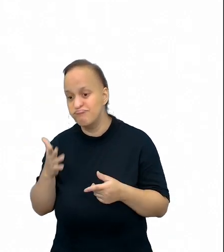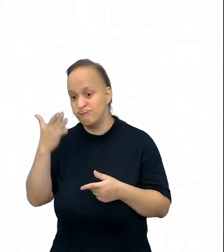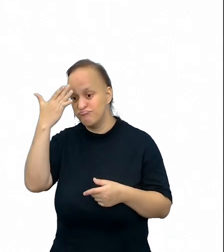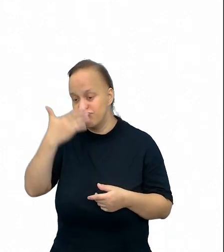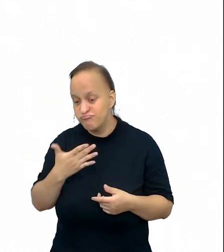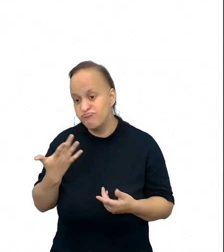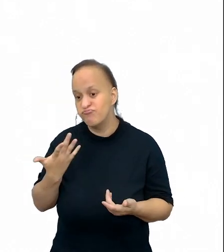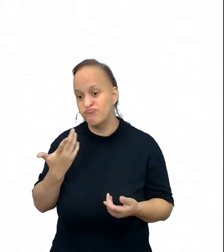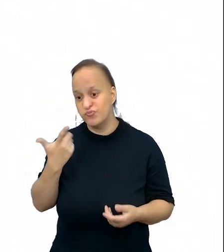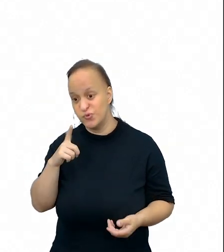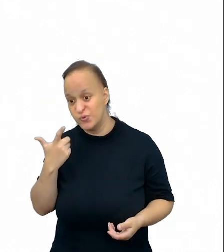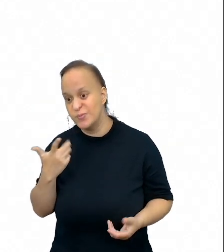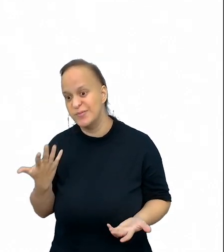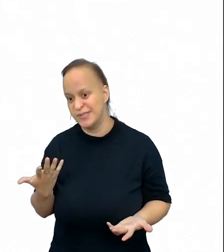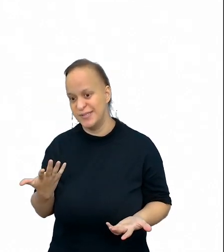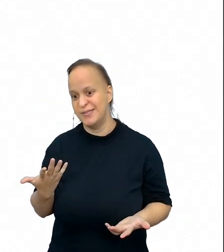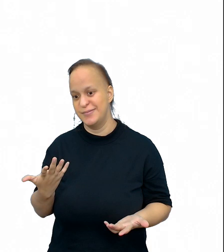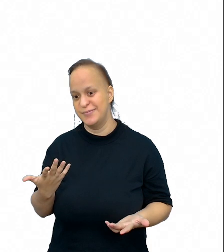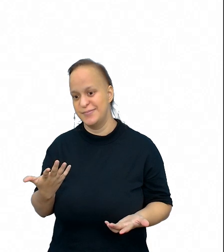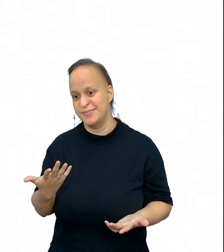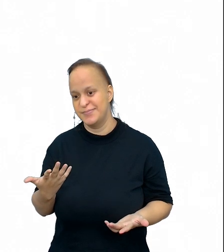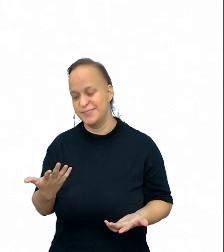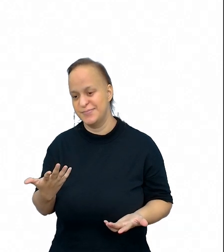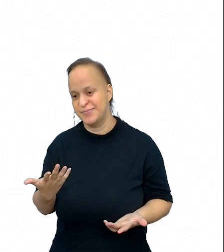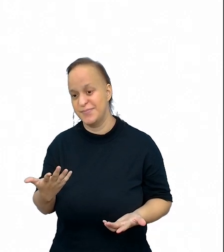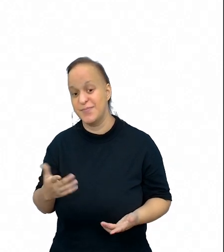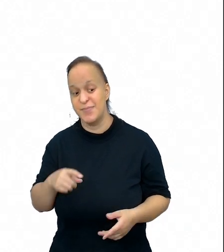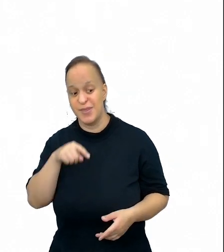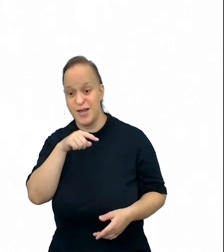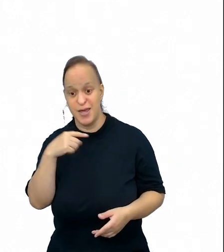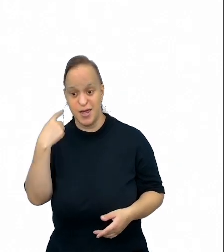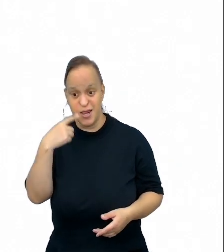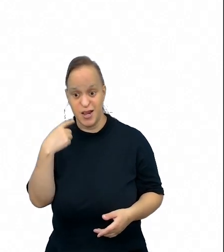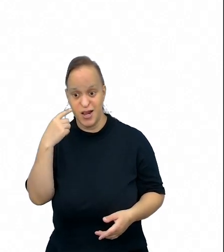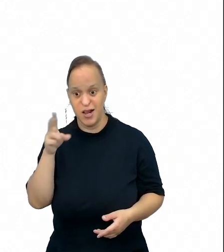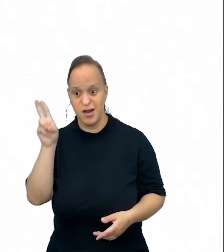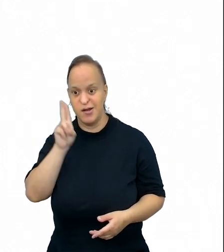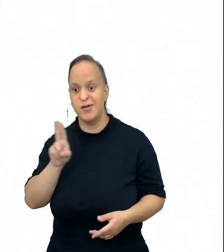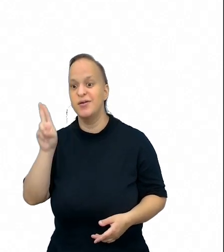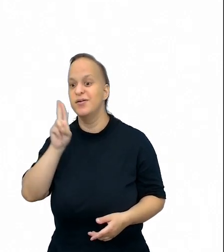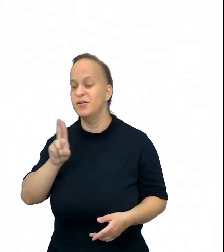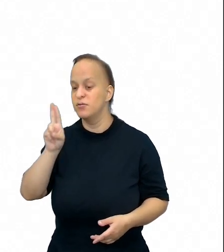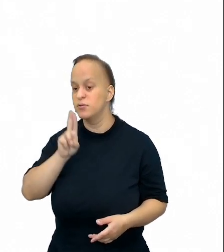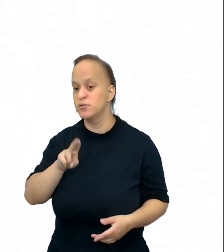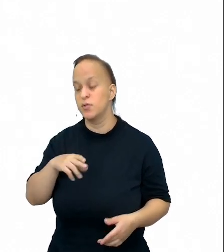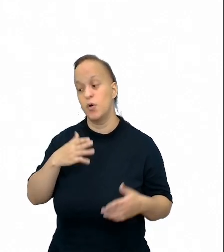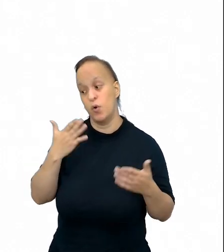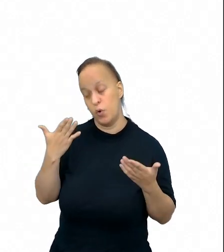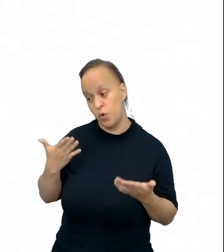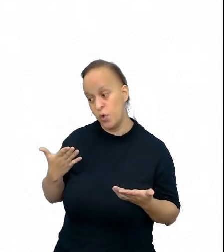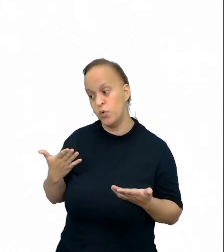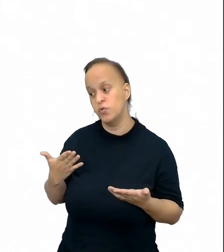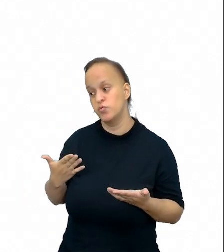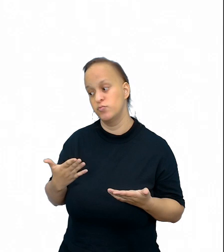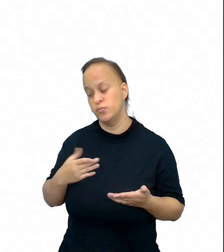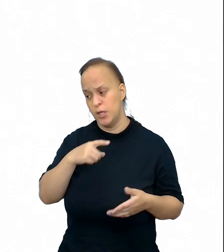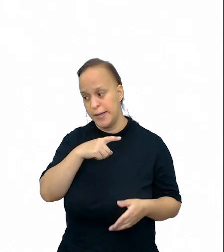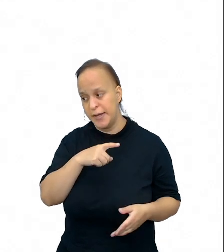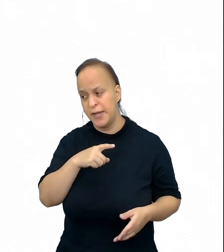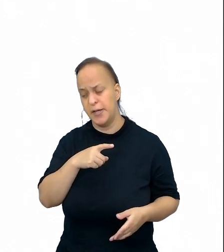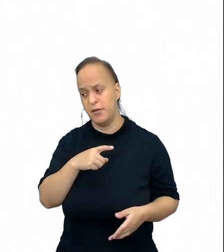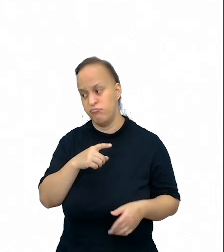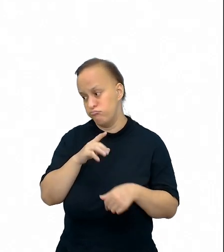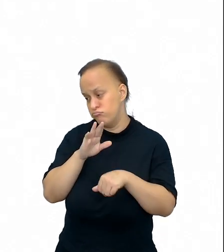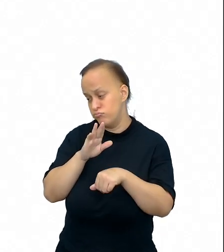é muito importante também olhar para esse campo da literatura, não só no momento de distração ou de deleite,